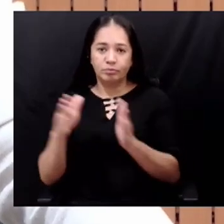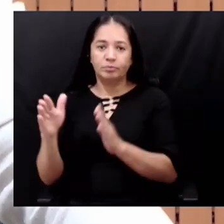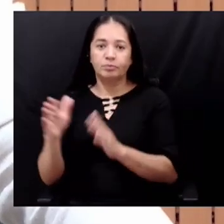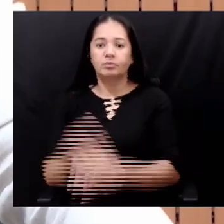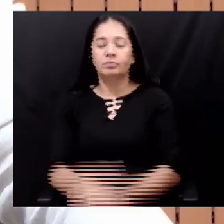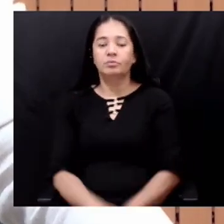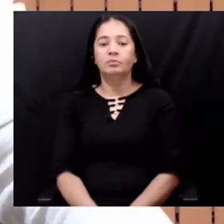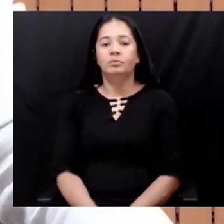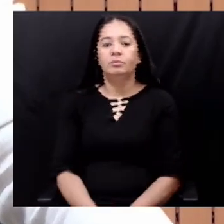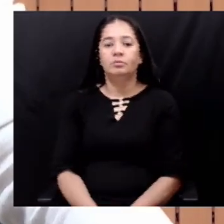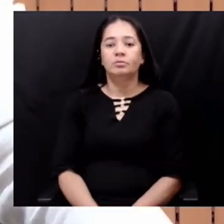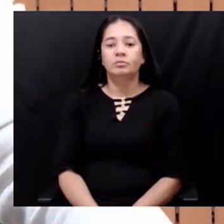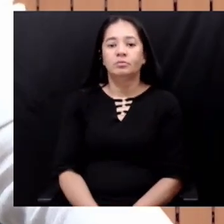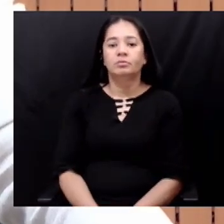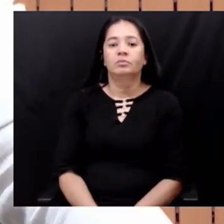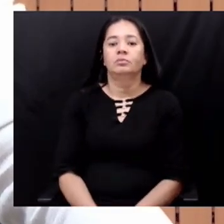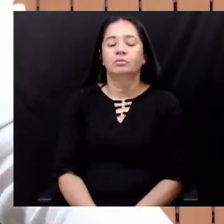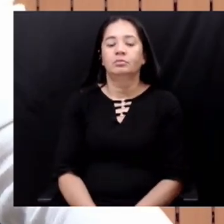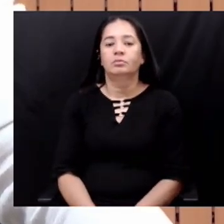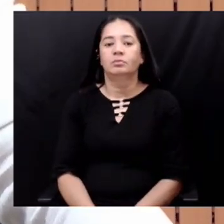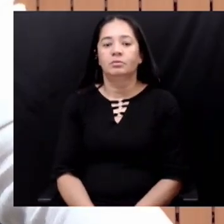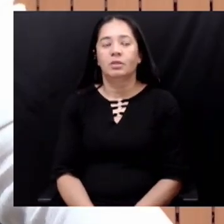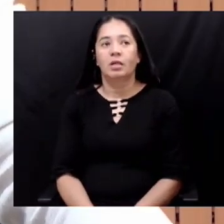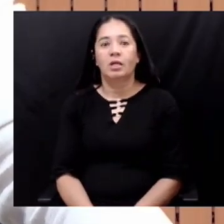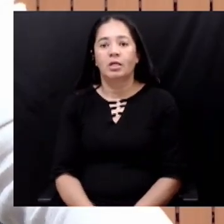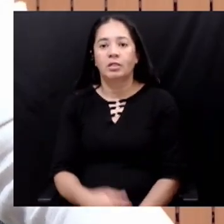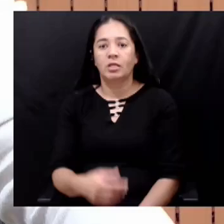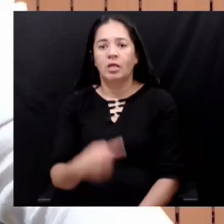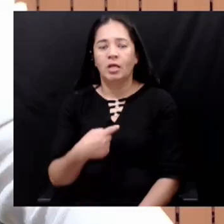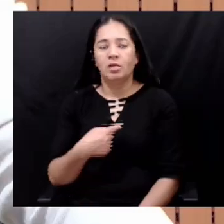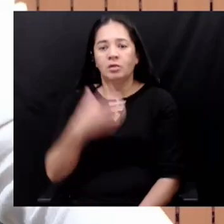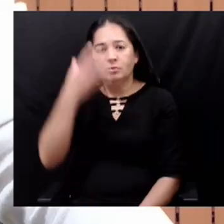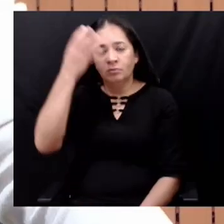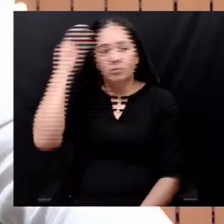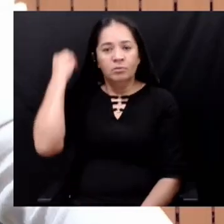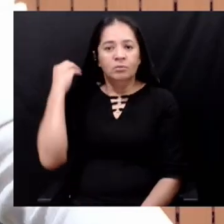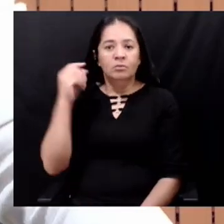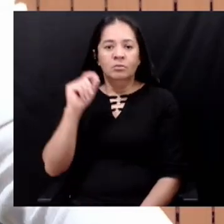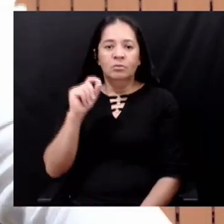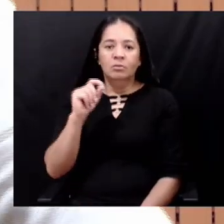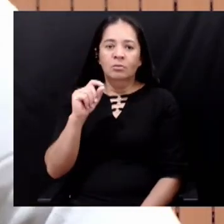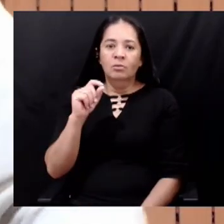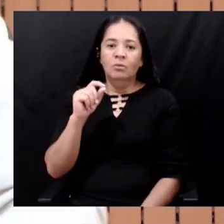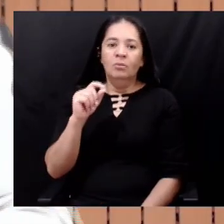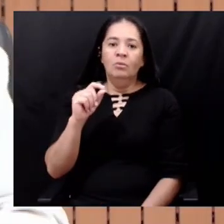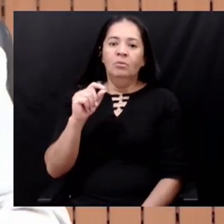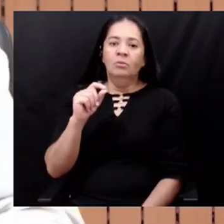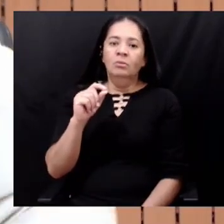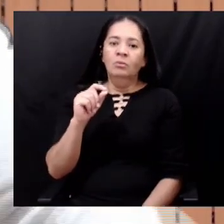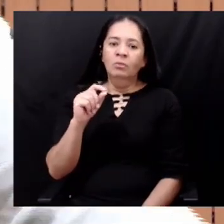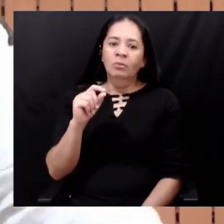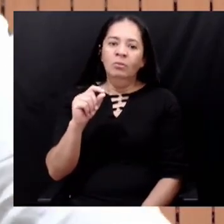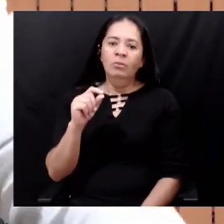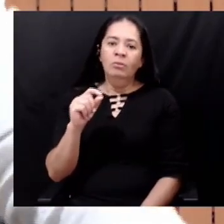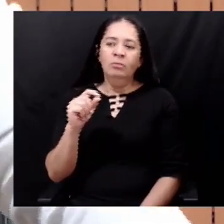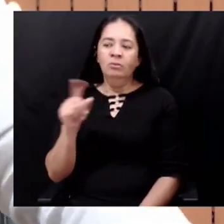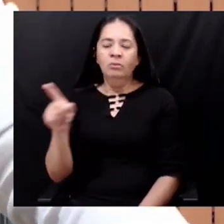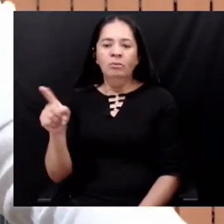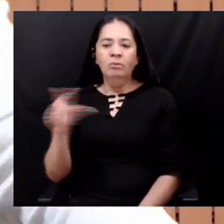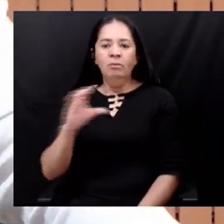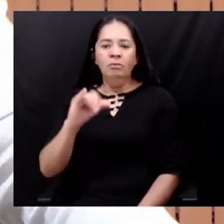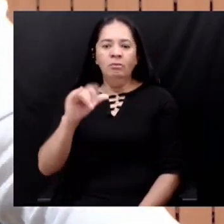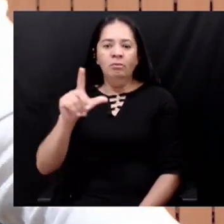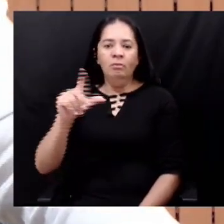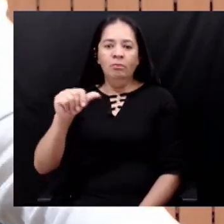Acho que eu esqueci de falar uma coisa na pergunta do Silas, que que ele falou da evolução